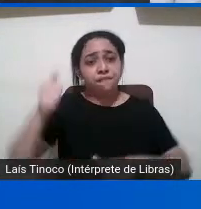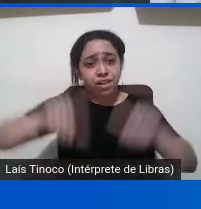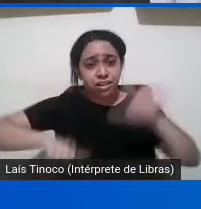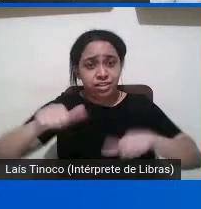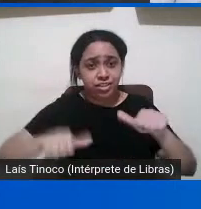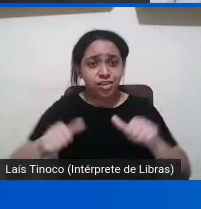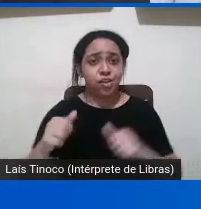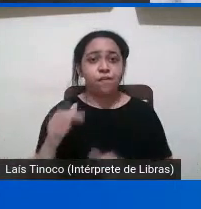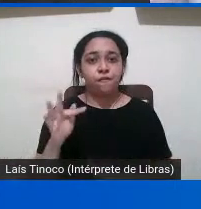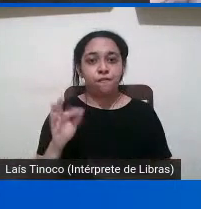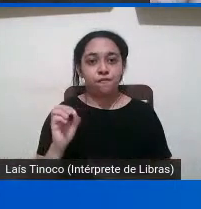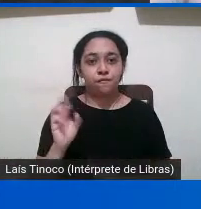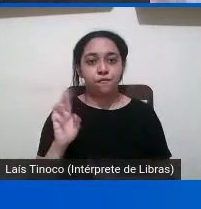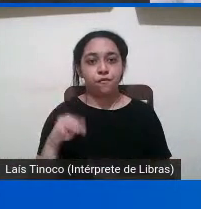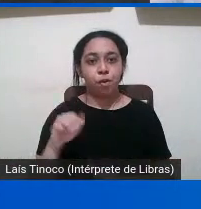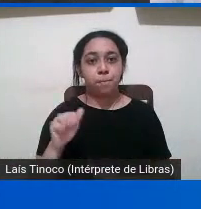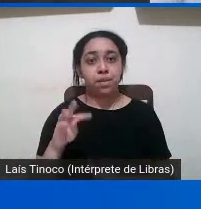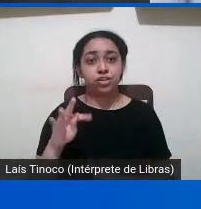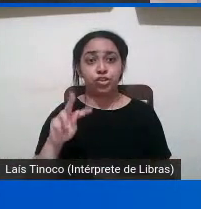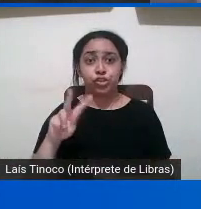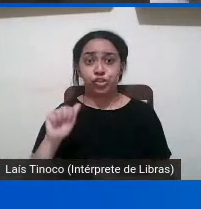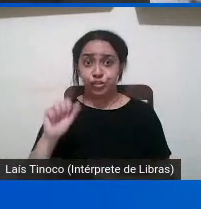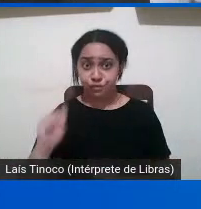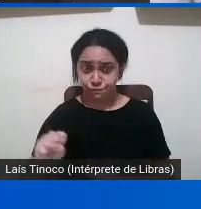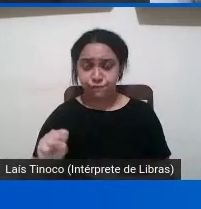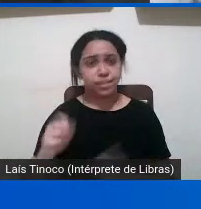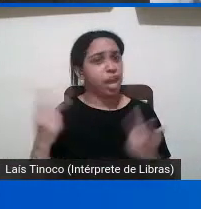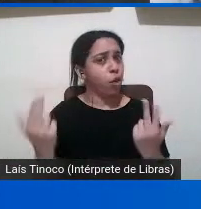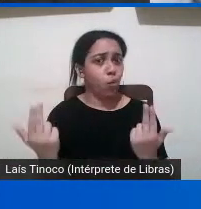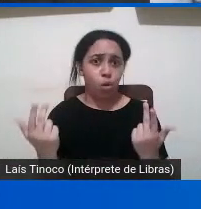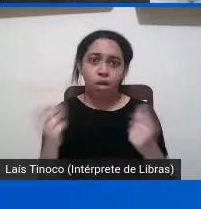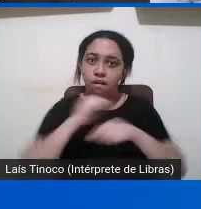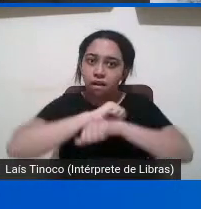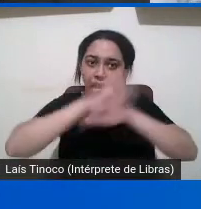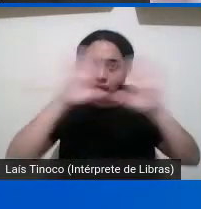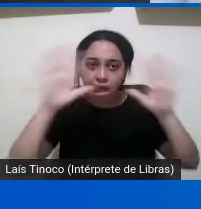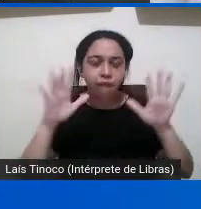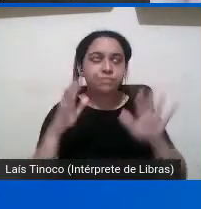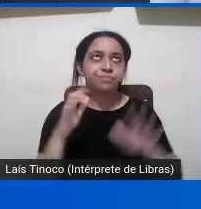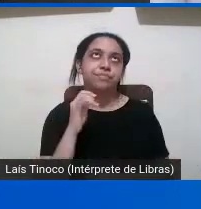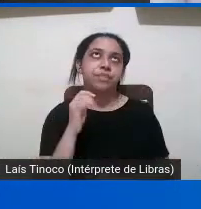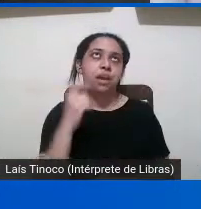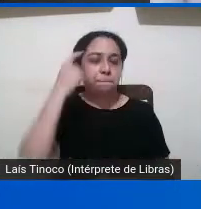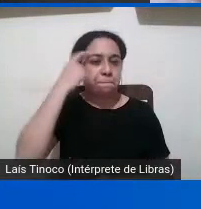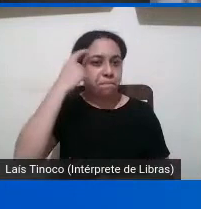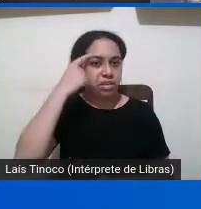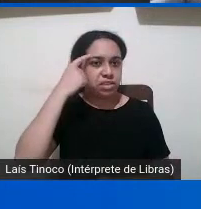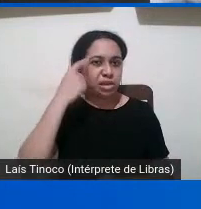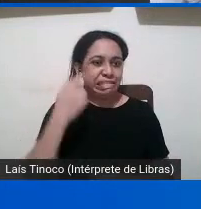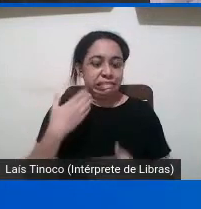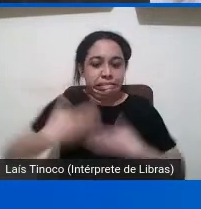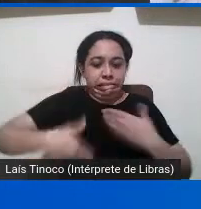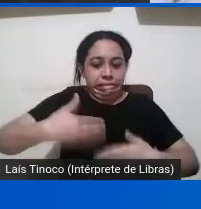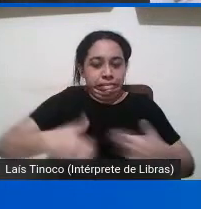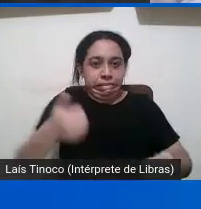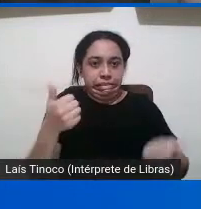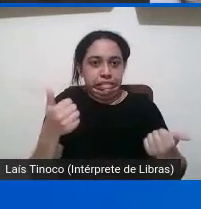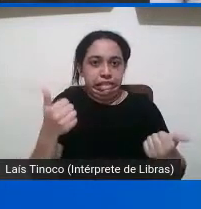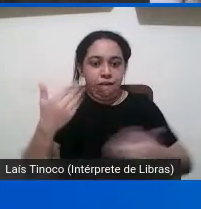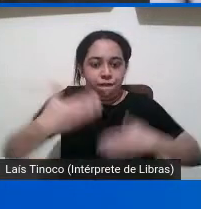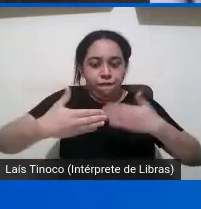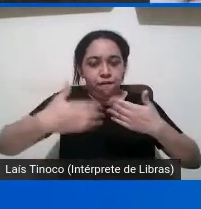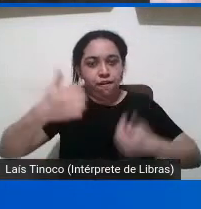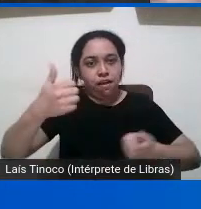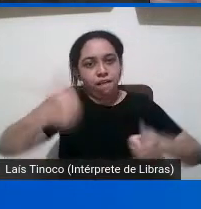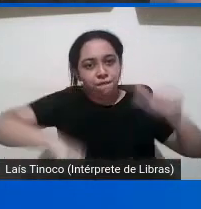de uma forma que fique claro para ele em todo o processo ou seja ele não precisa pensar no processo de avaliação ele vai entender ao final